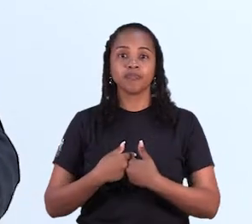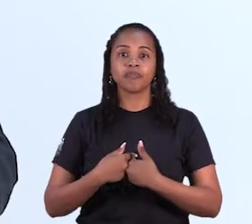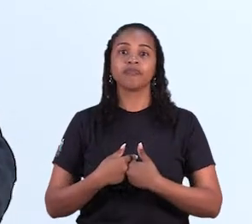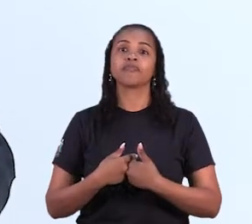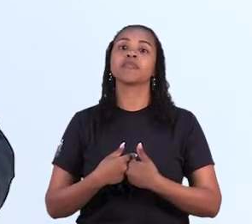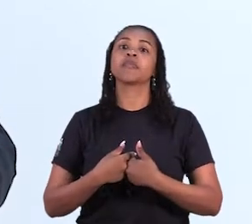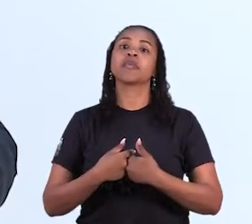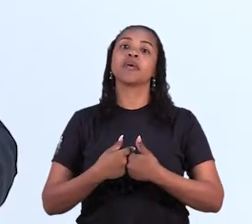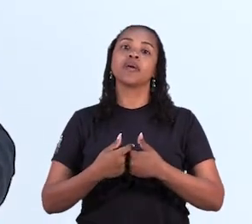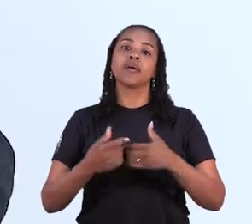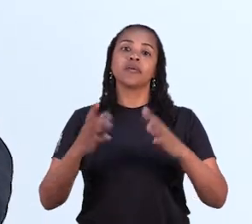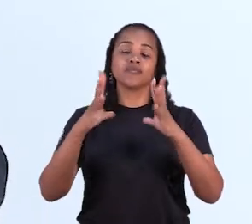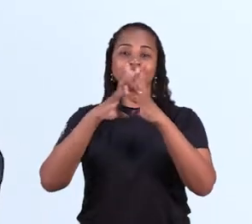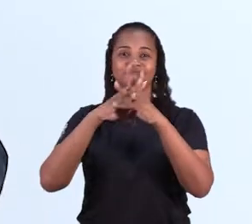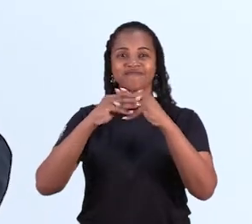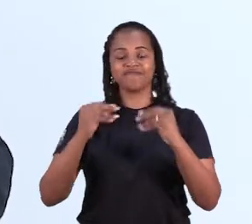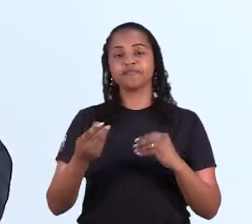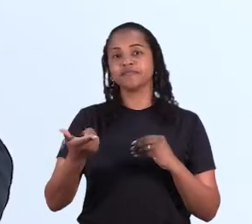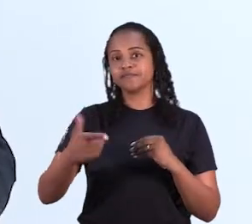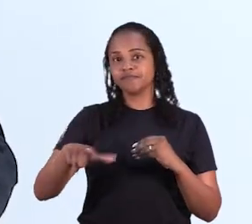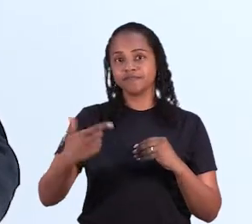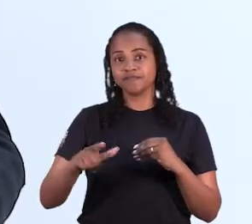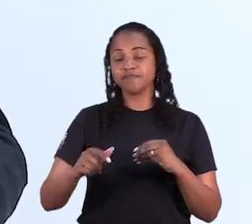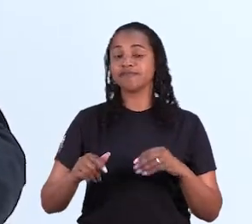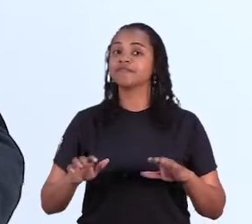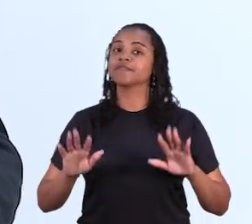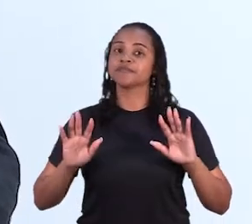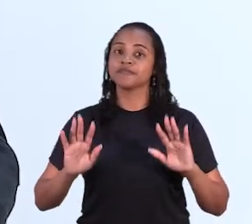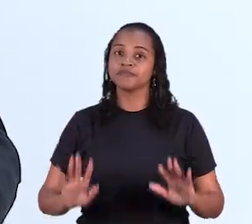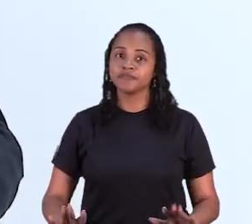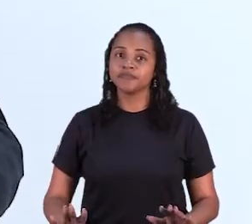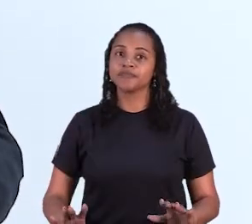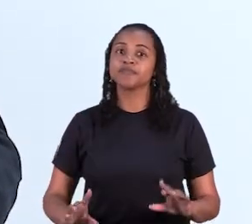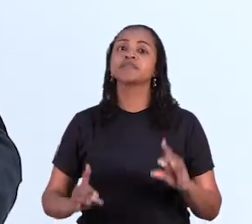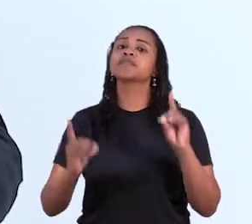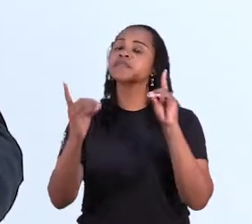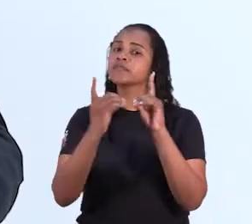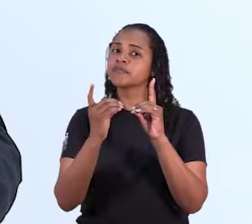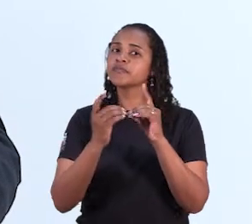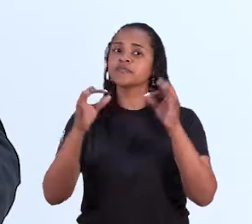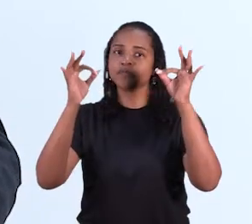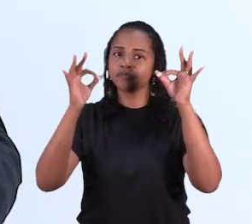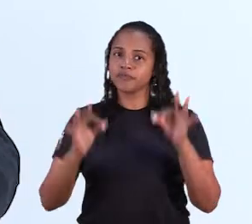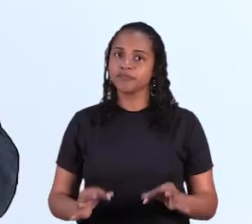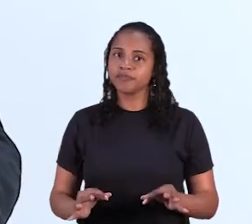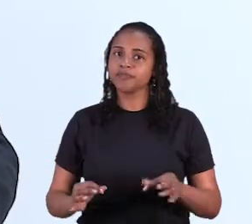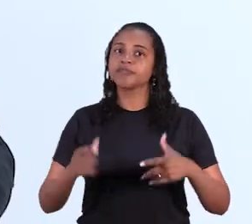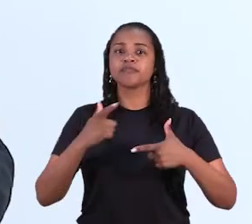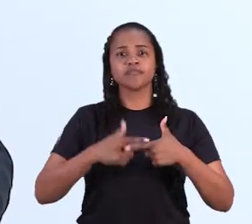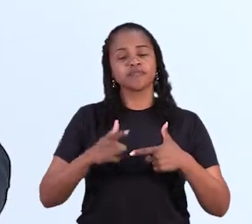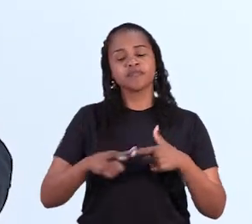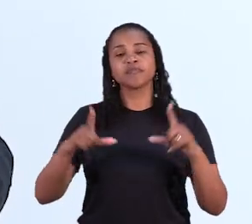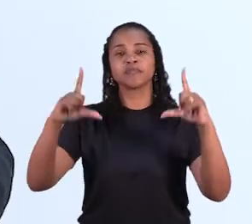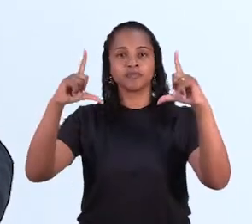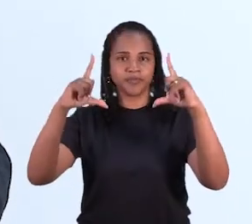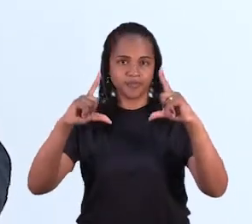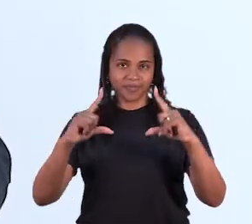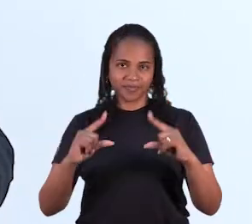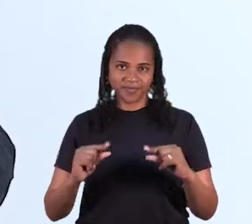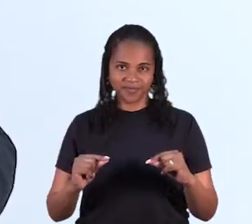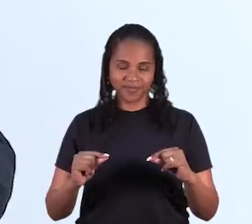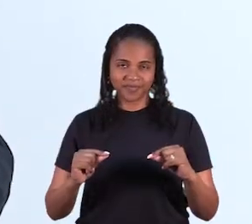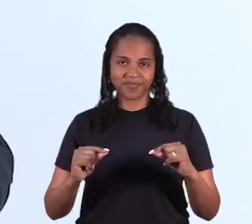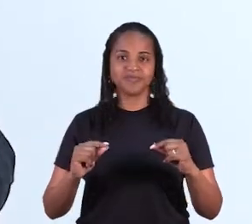autismo sofre de um distúrbio incurável, mas os sintomas podem ser reduzidos caso receba o